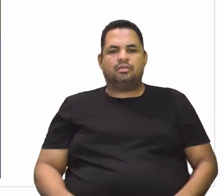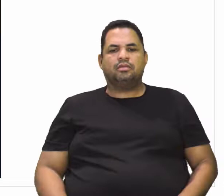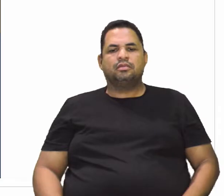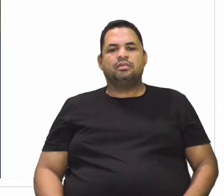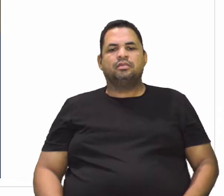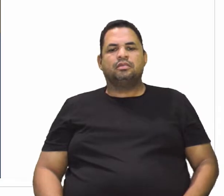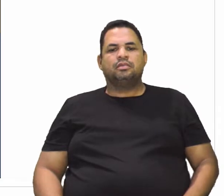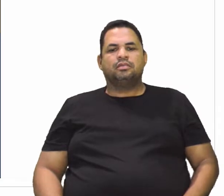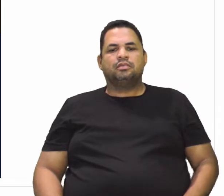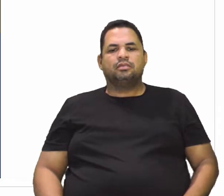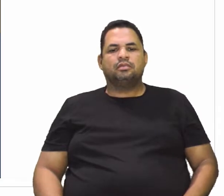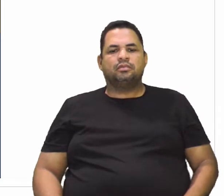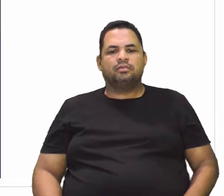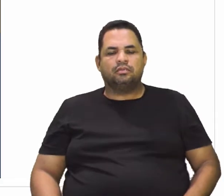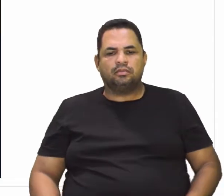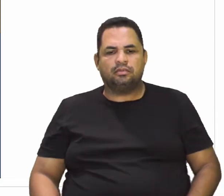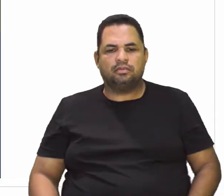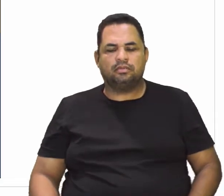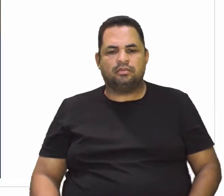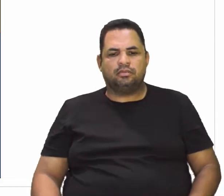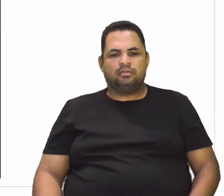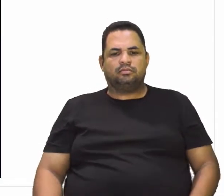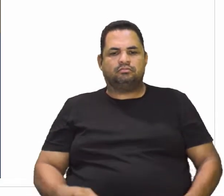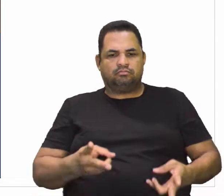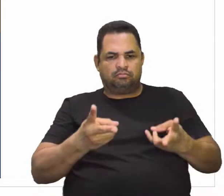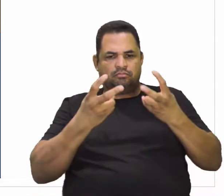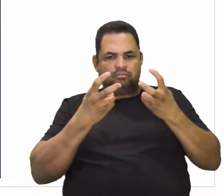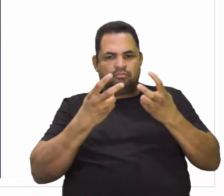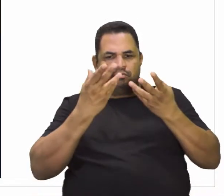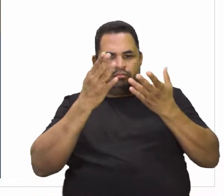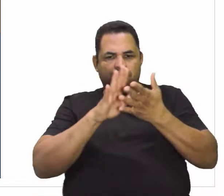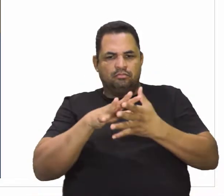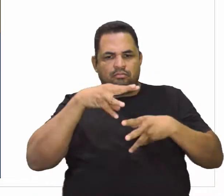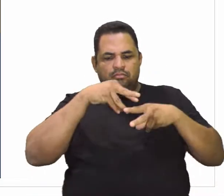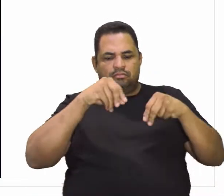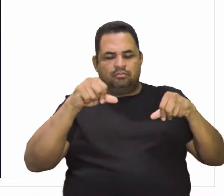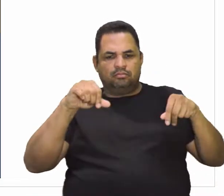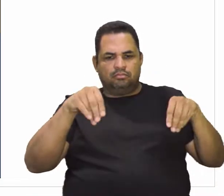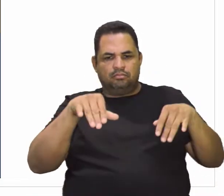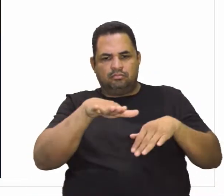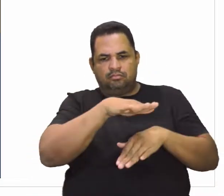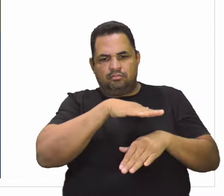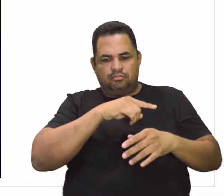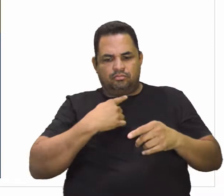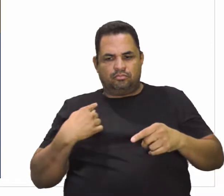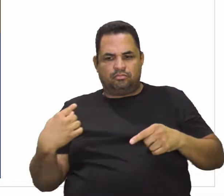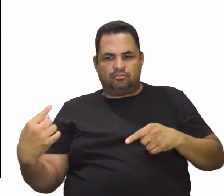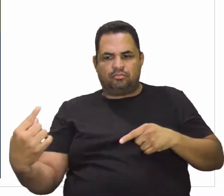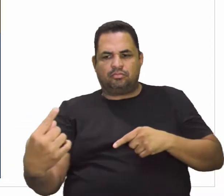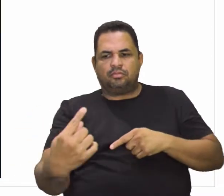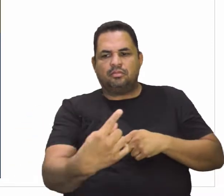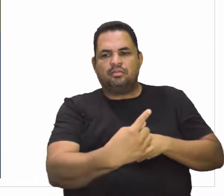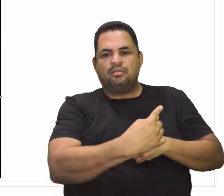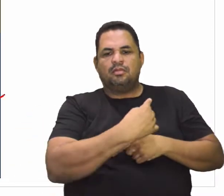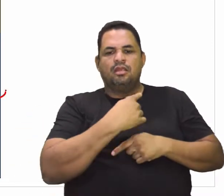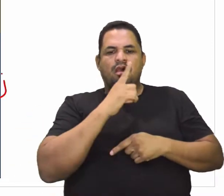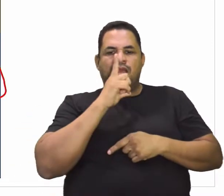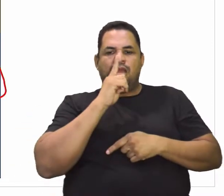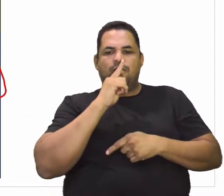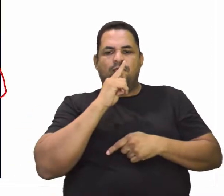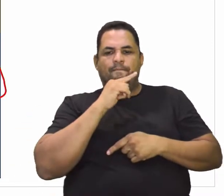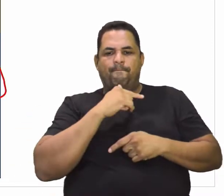então o Mar da Arábia. Percebam que essa faixa de terra daqui, ela é cercada de água por aqui,